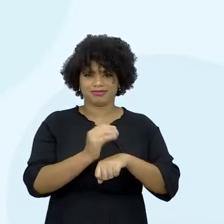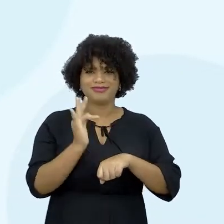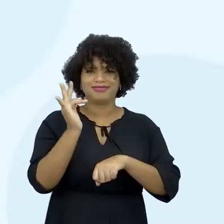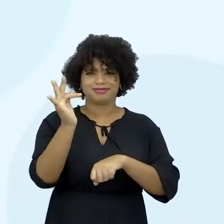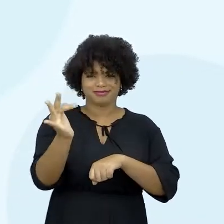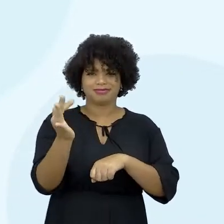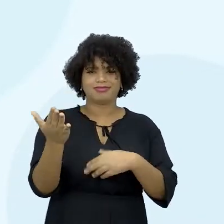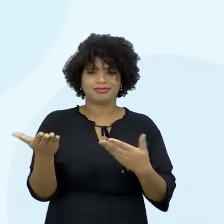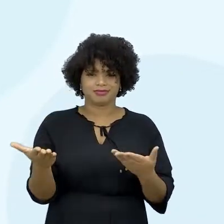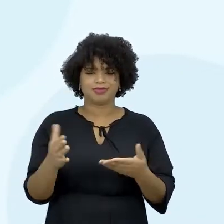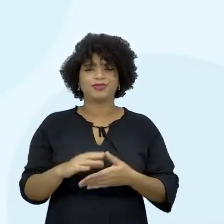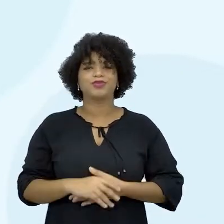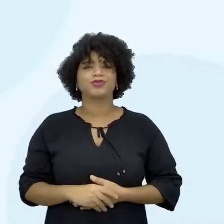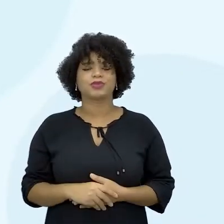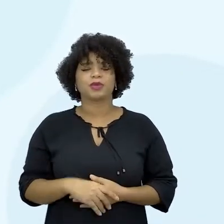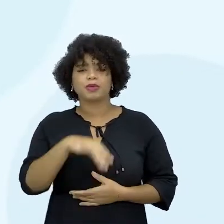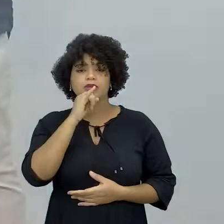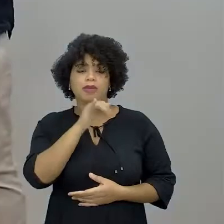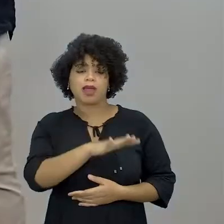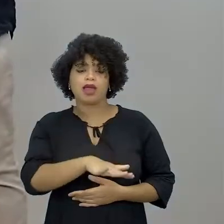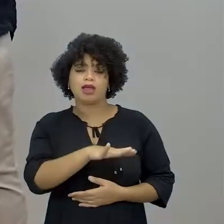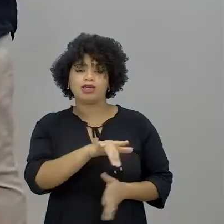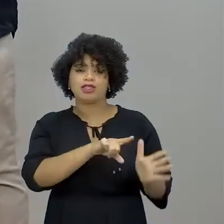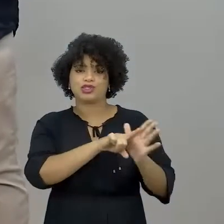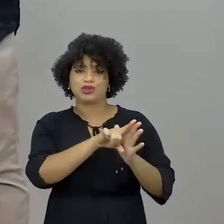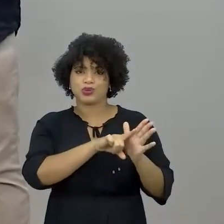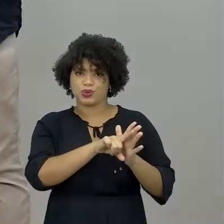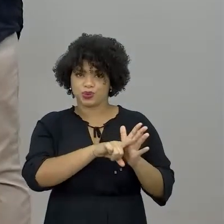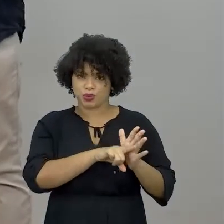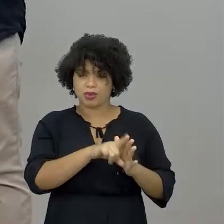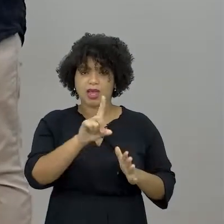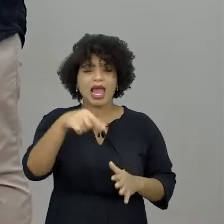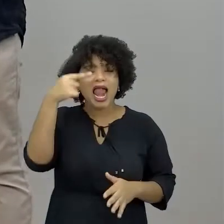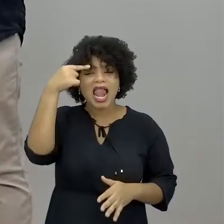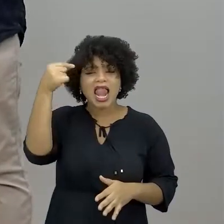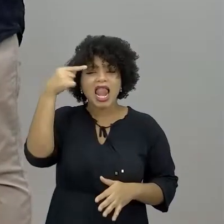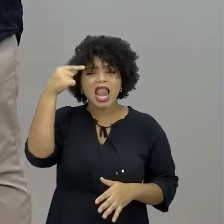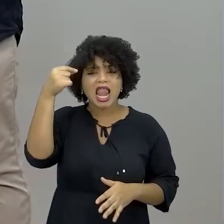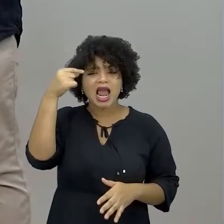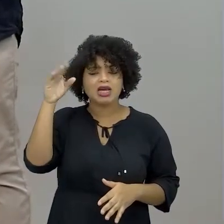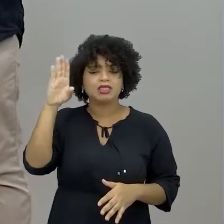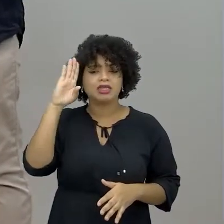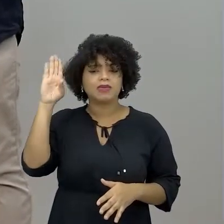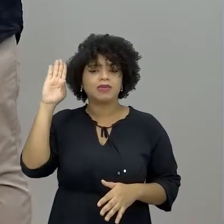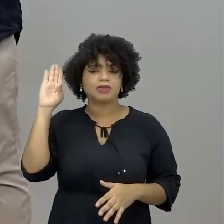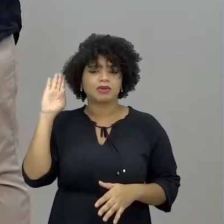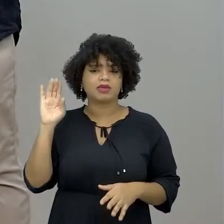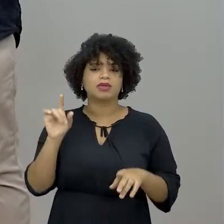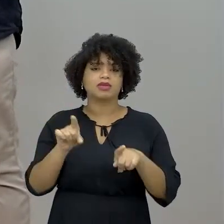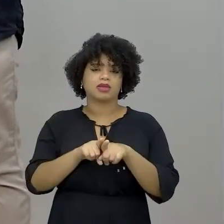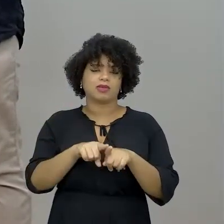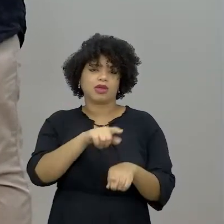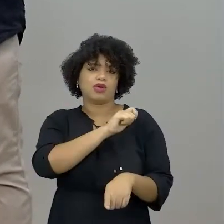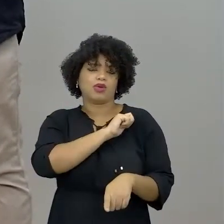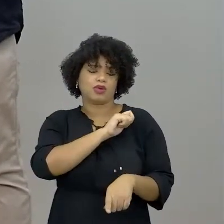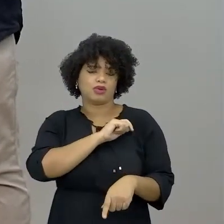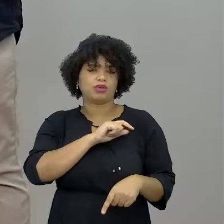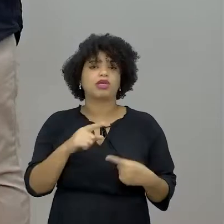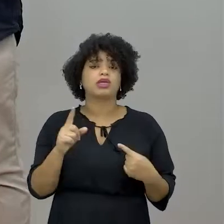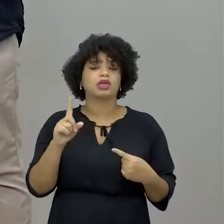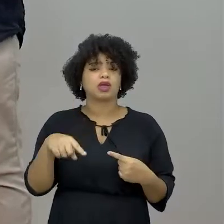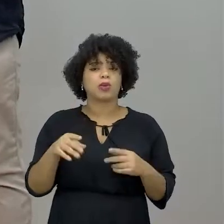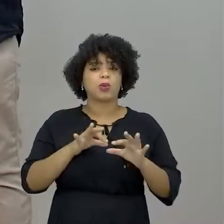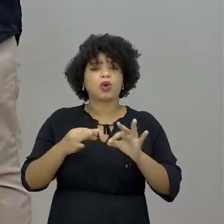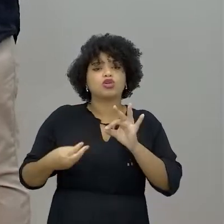para a área de pesquisa, né, a área acadêmica de pesquisa, mas aquele aluno também que tem um projeto de